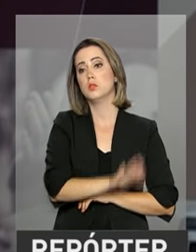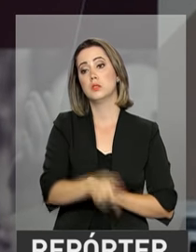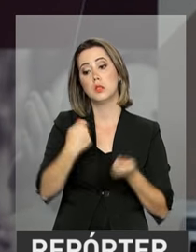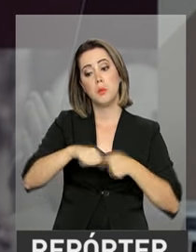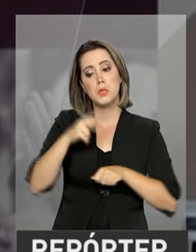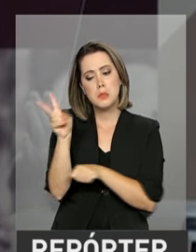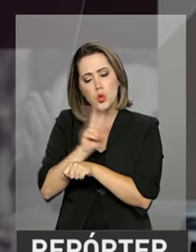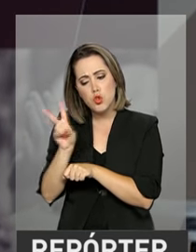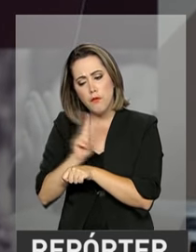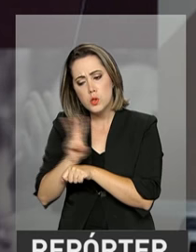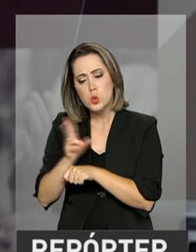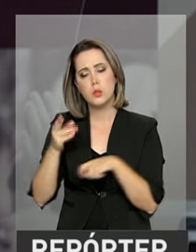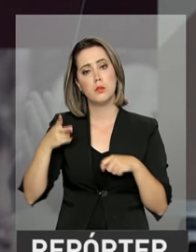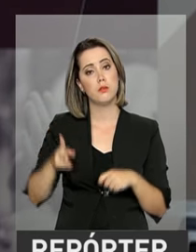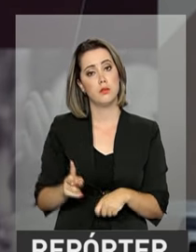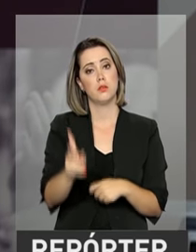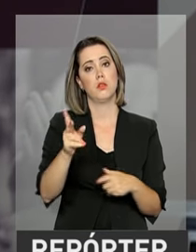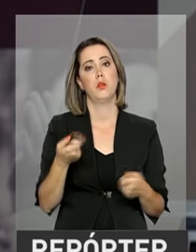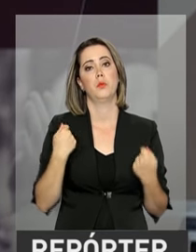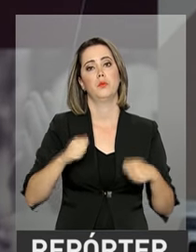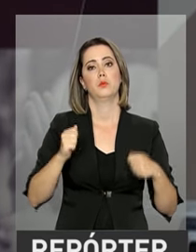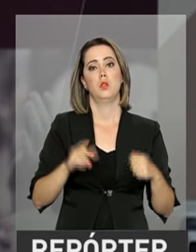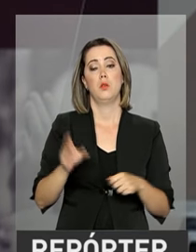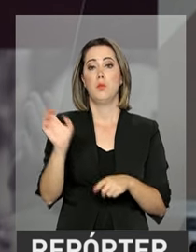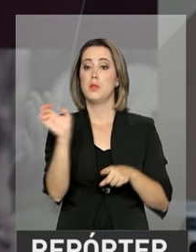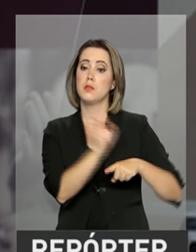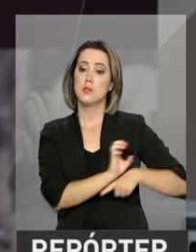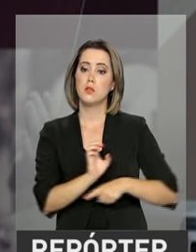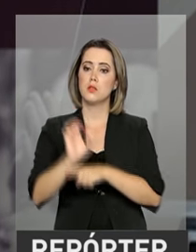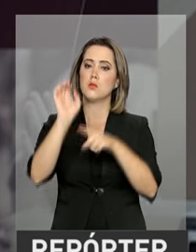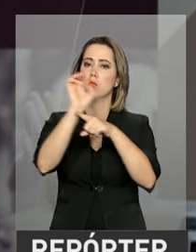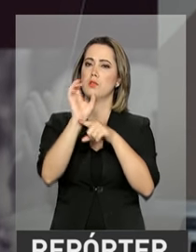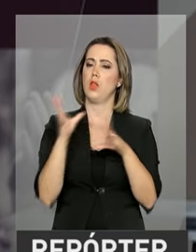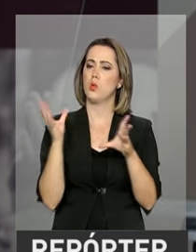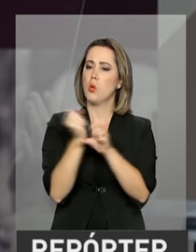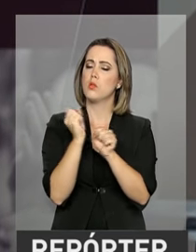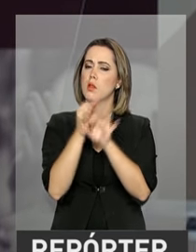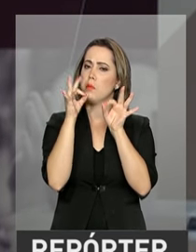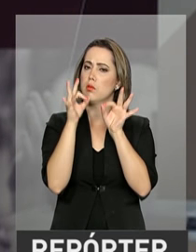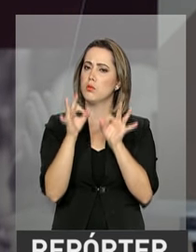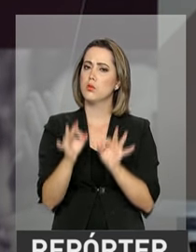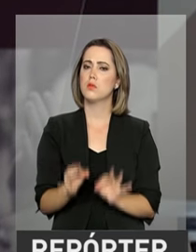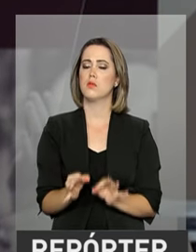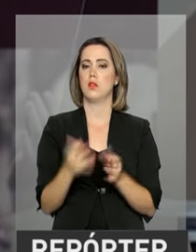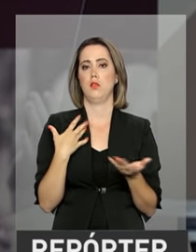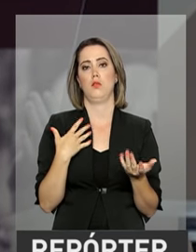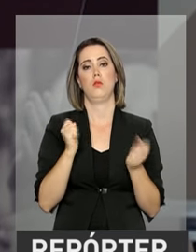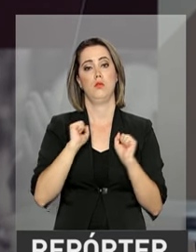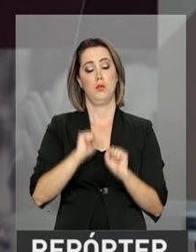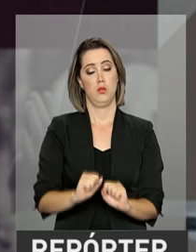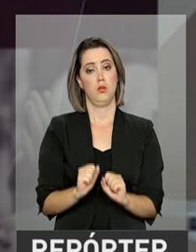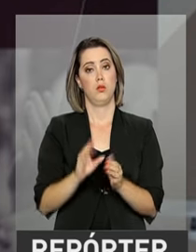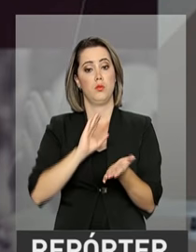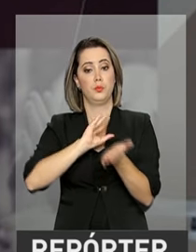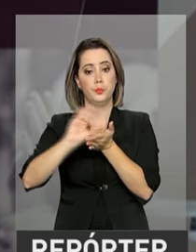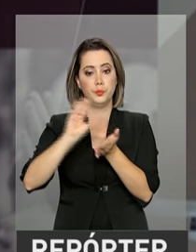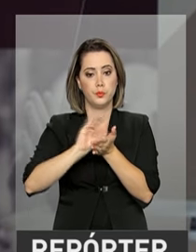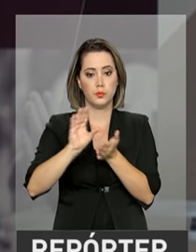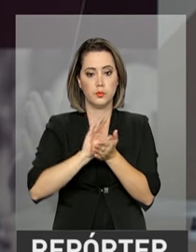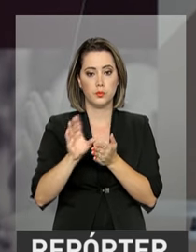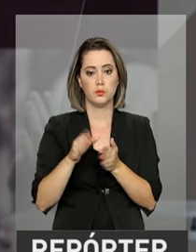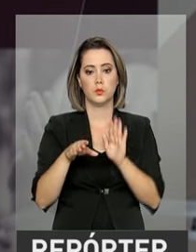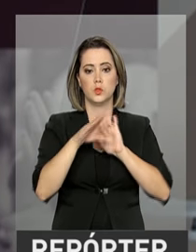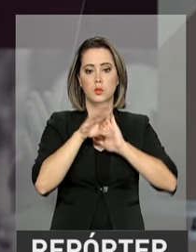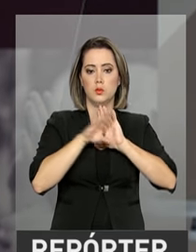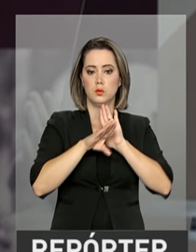eterna vigilância, exige um Estado com as contas em dia, que esteja em condições de investir em